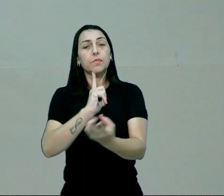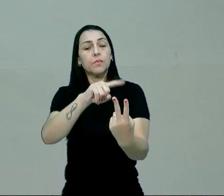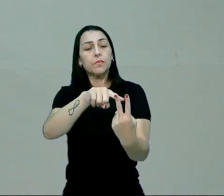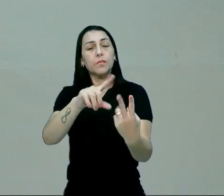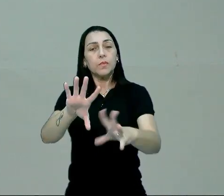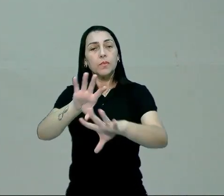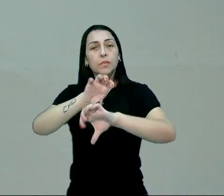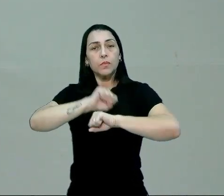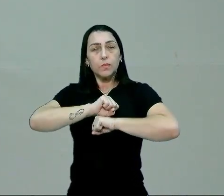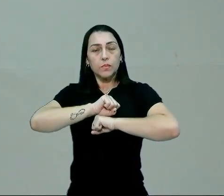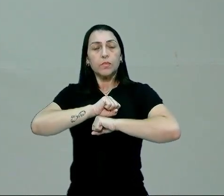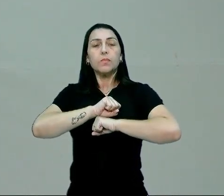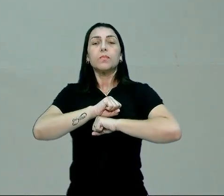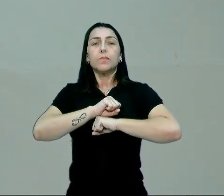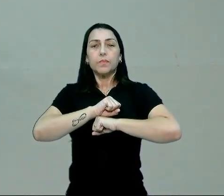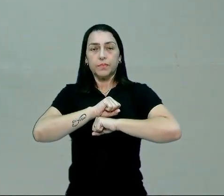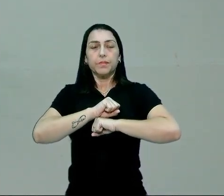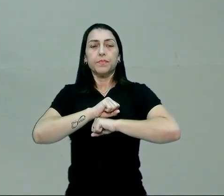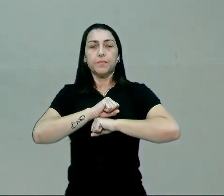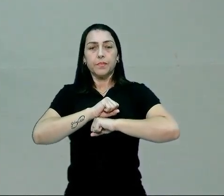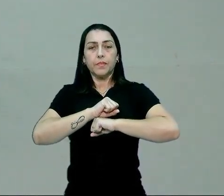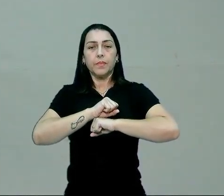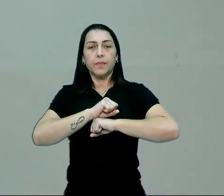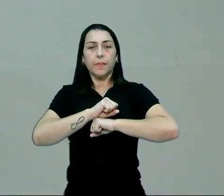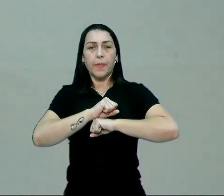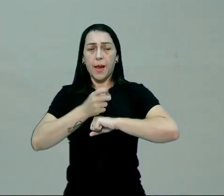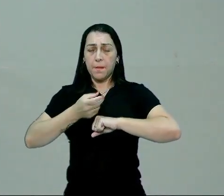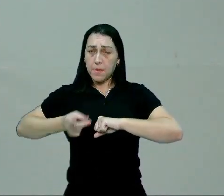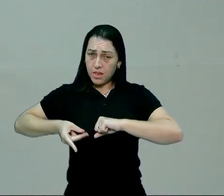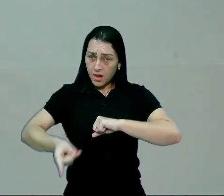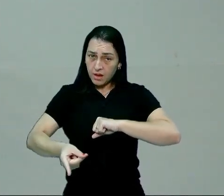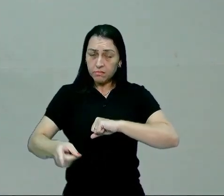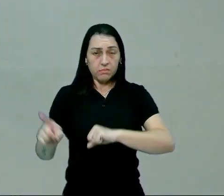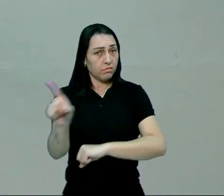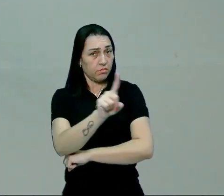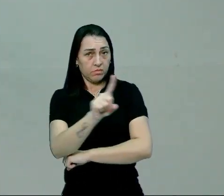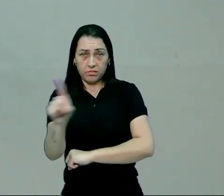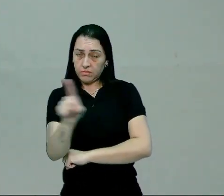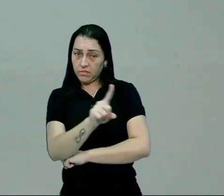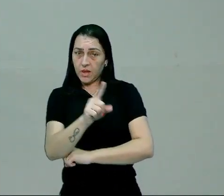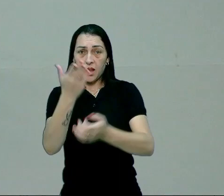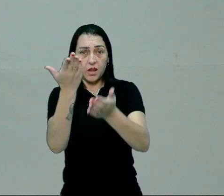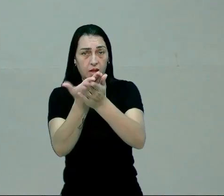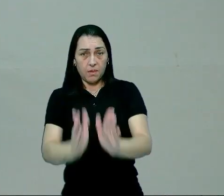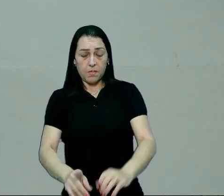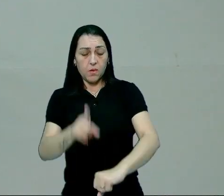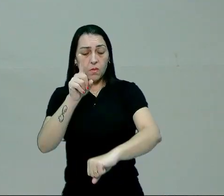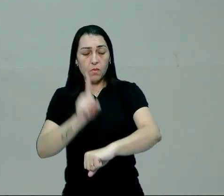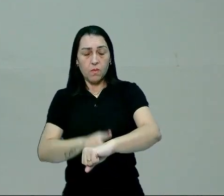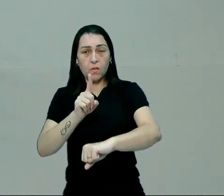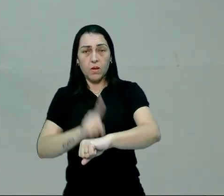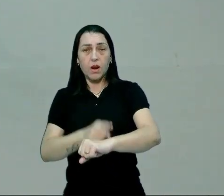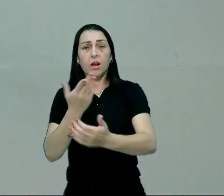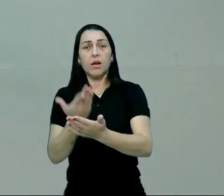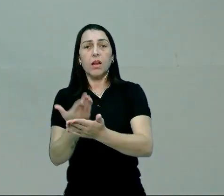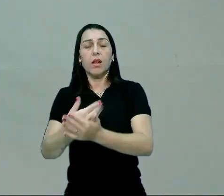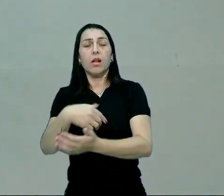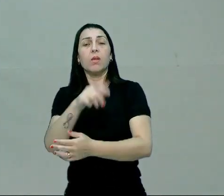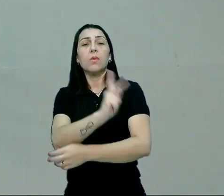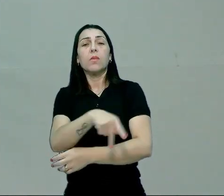ali a dominação estabelecida. Isso é algo para sempre? Não. Acabou o horário de aula do